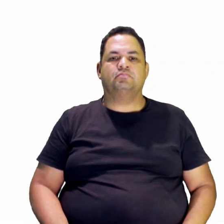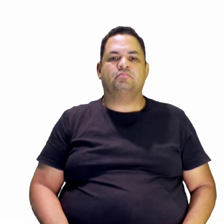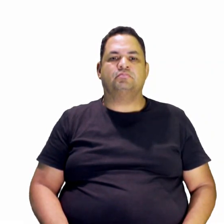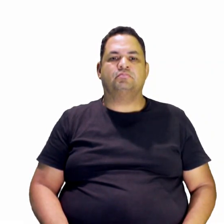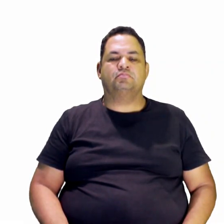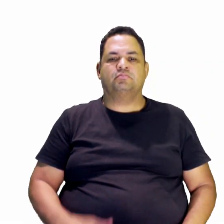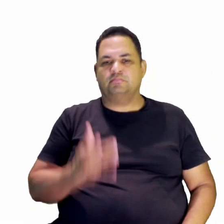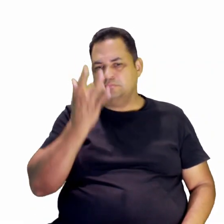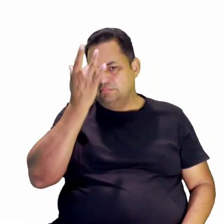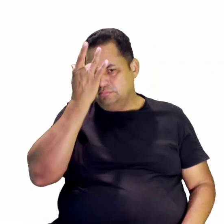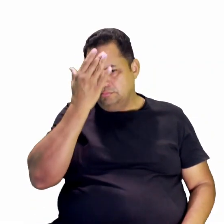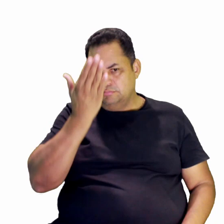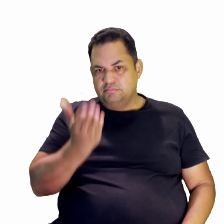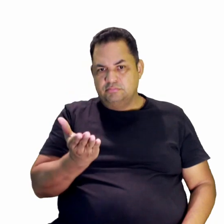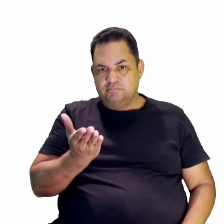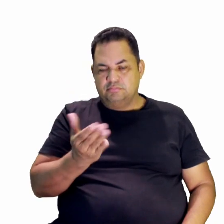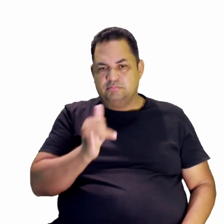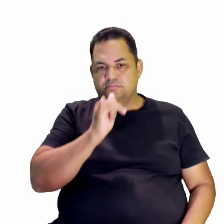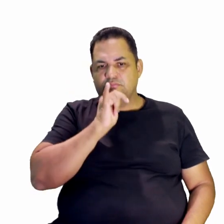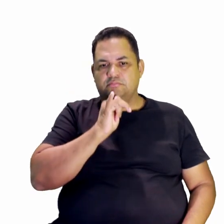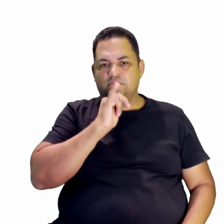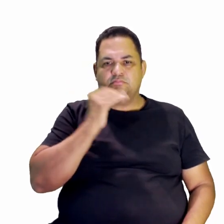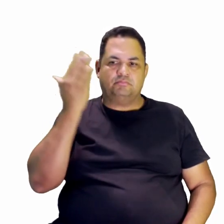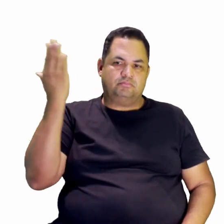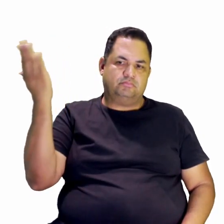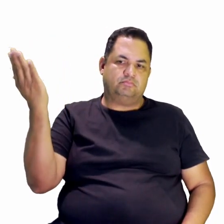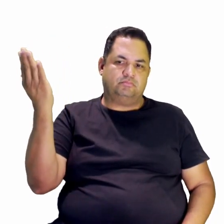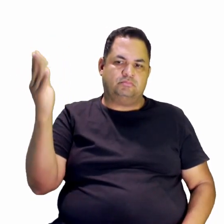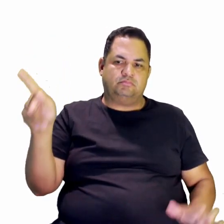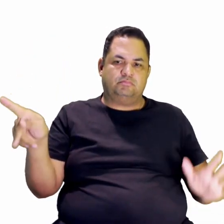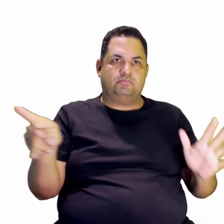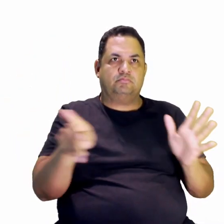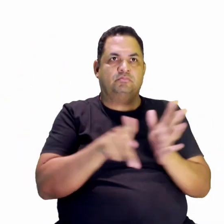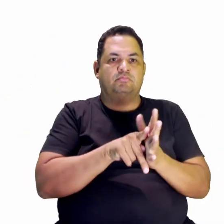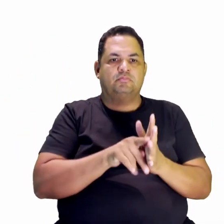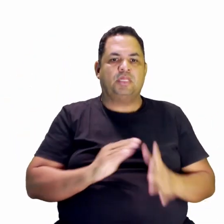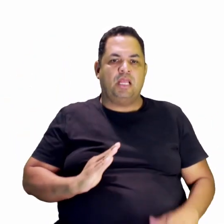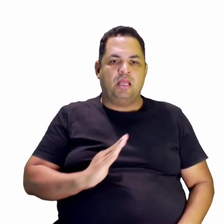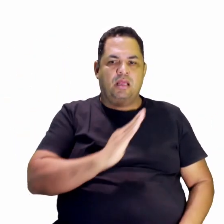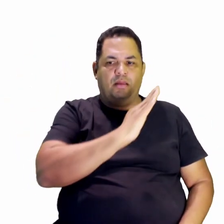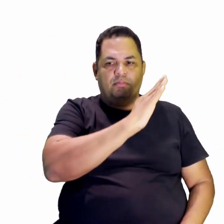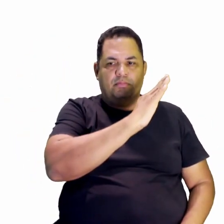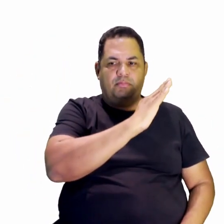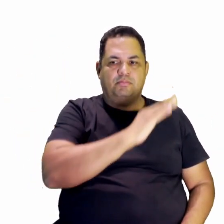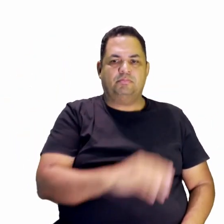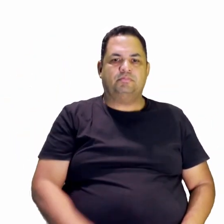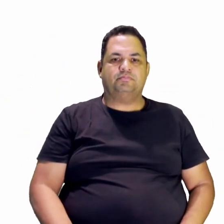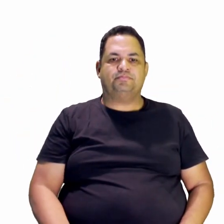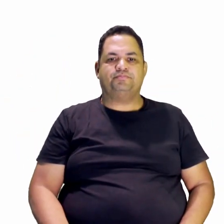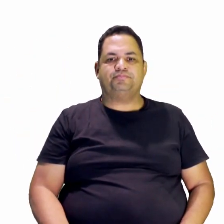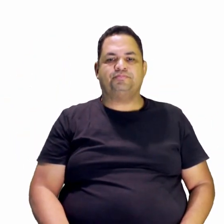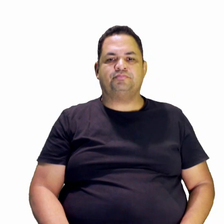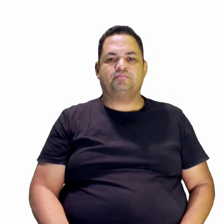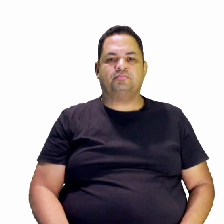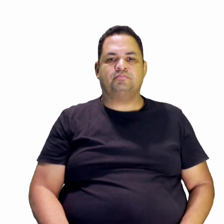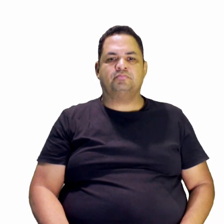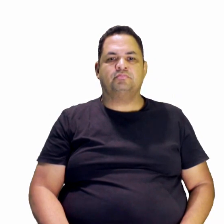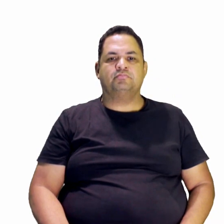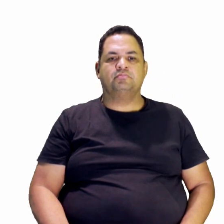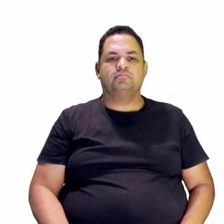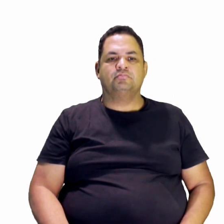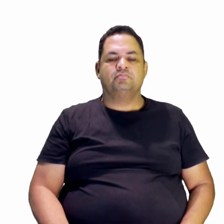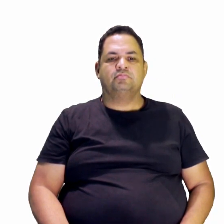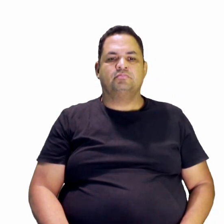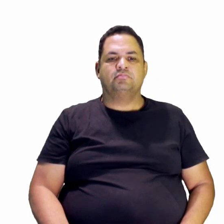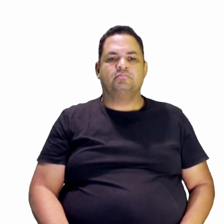né? Facilita, é um exemplo, claro, típico de rampa, né? Ok, então, olha aí, tá de boa, né? Dá